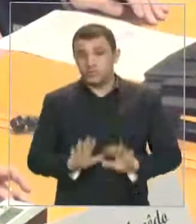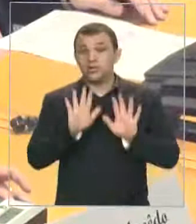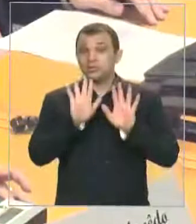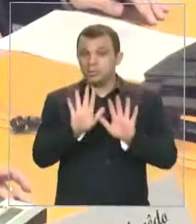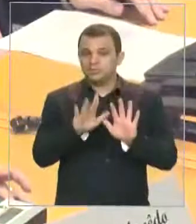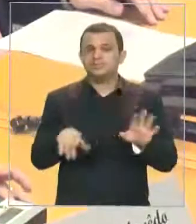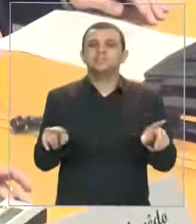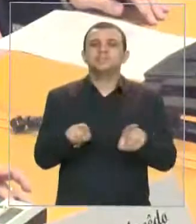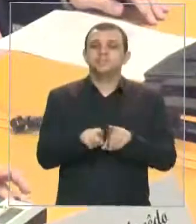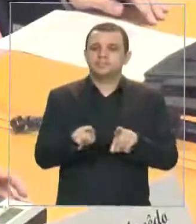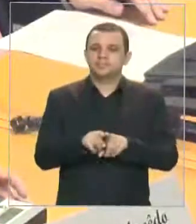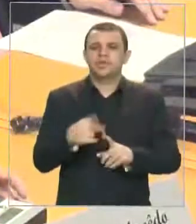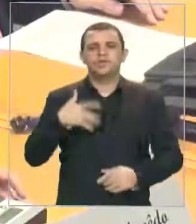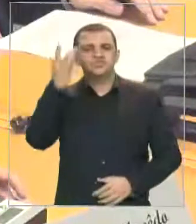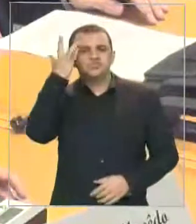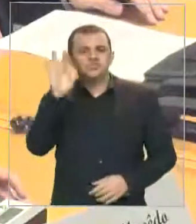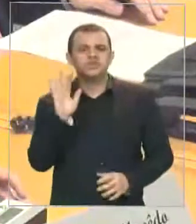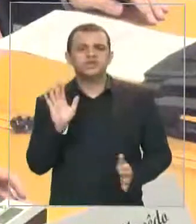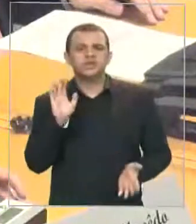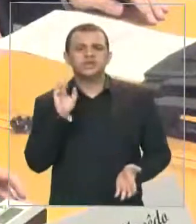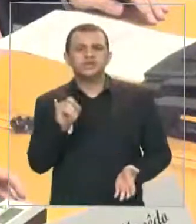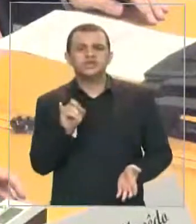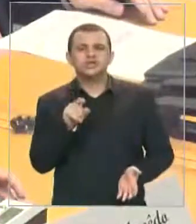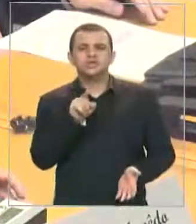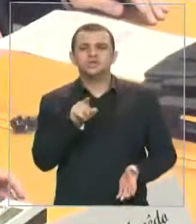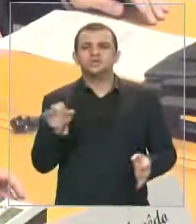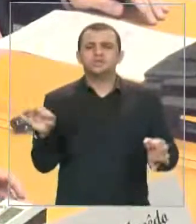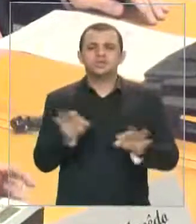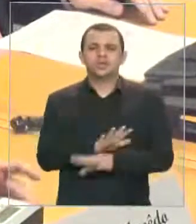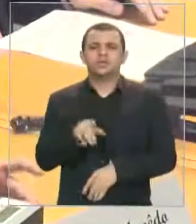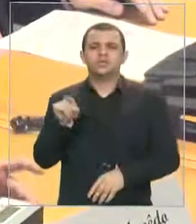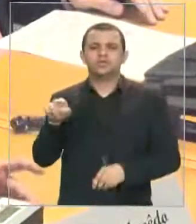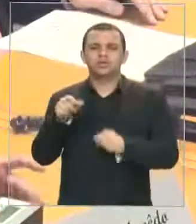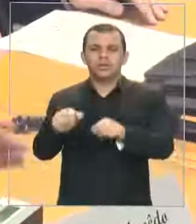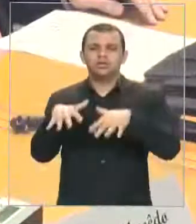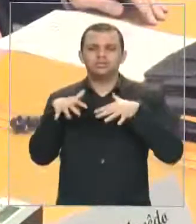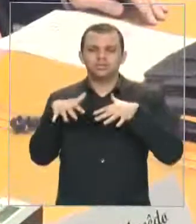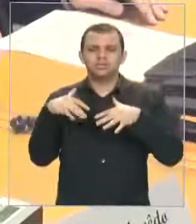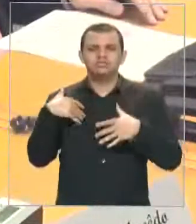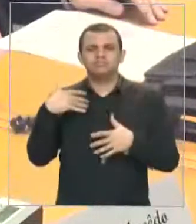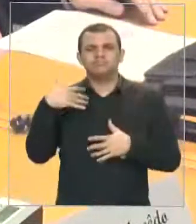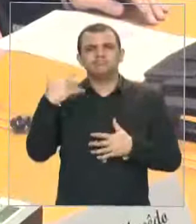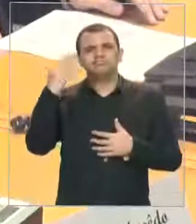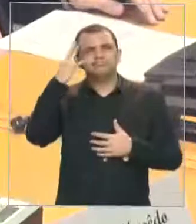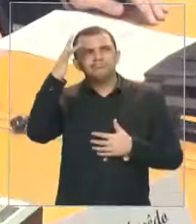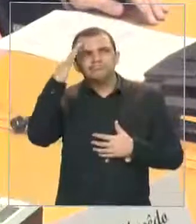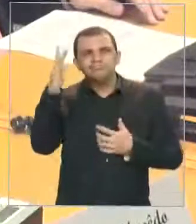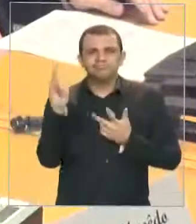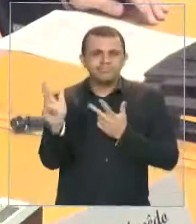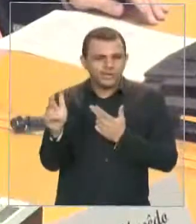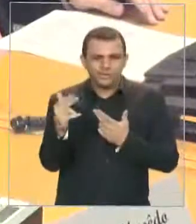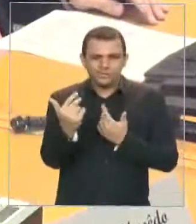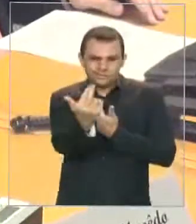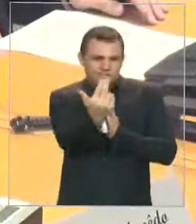mas eu não sei se o senhor saiu com a mesma impressão que eu saí,